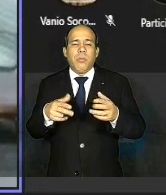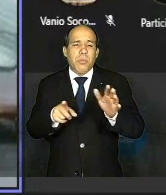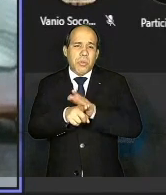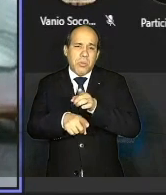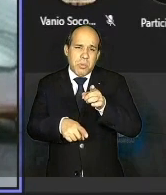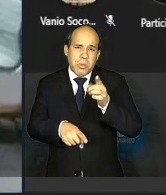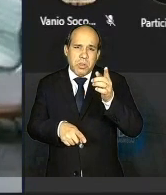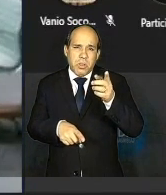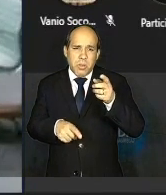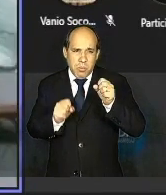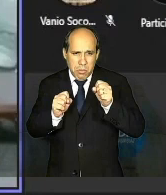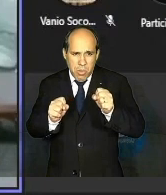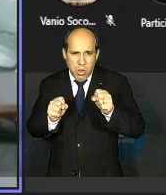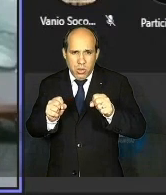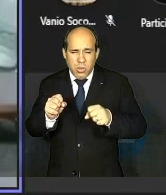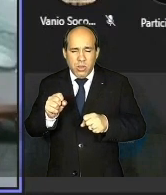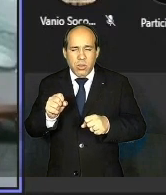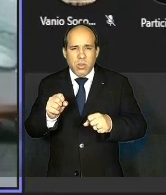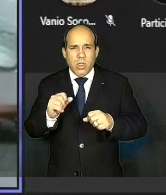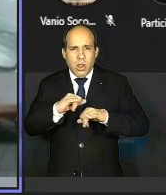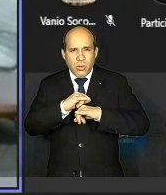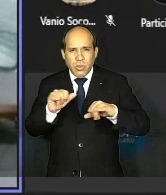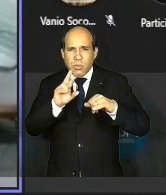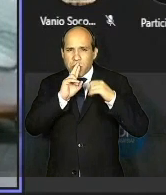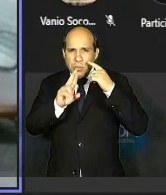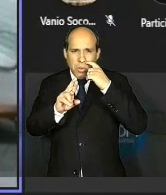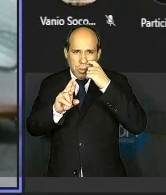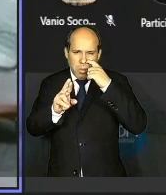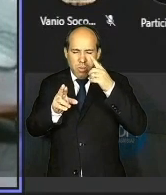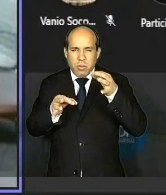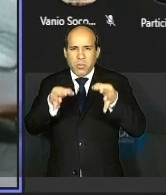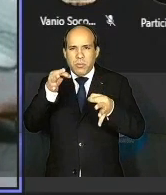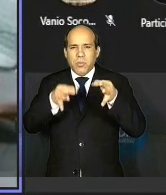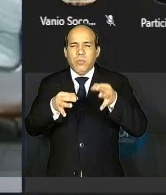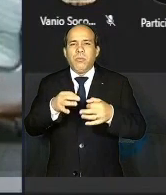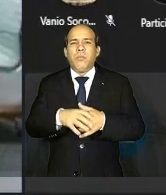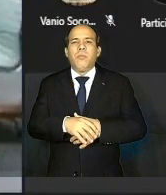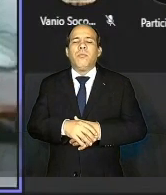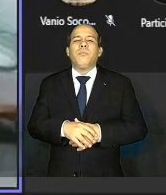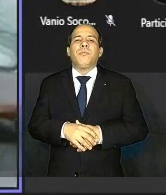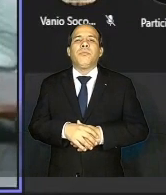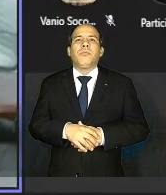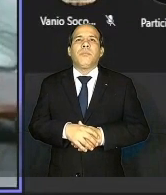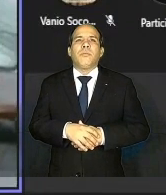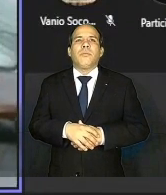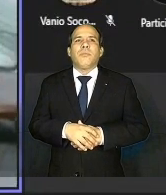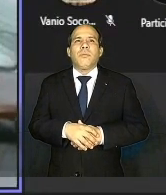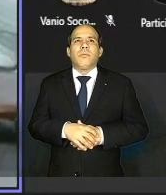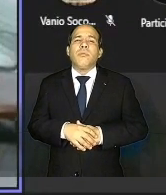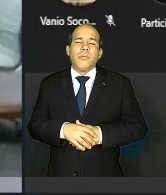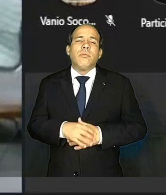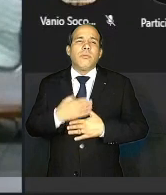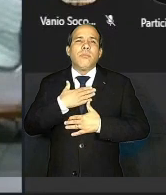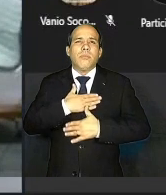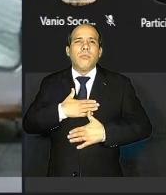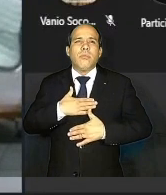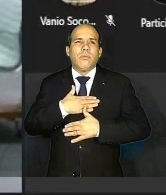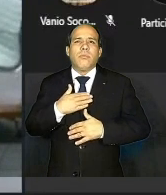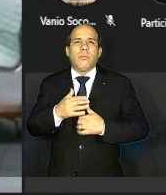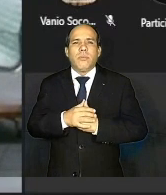desprovimento da apelação. Então, eu consulto Vossa Excelência se eu poderia, então, anunciar o resultado do julgamento.